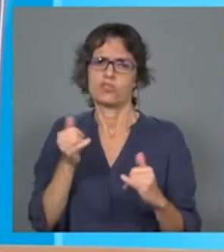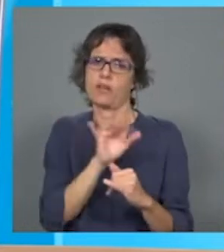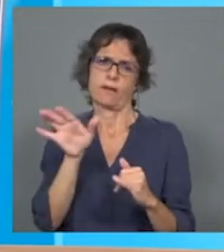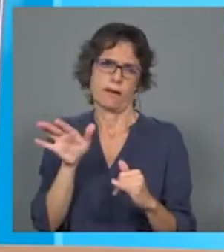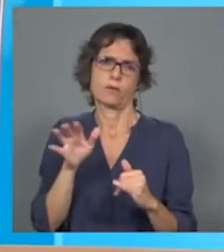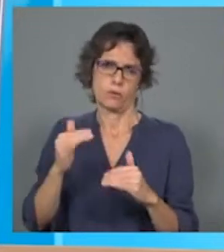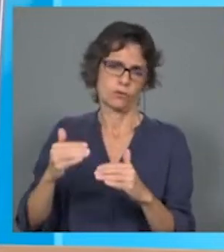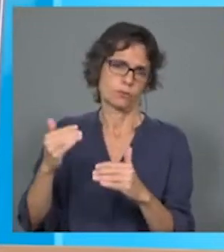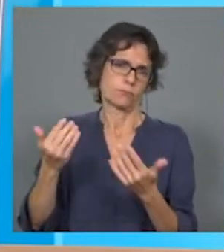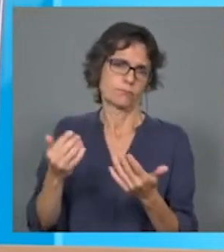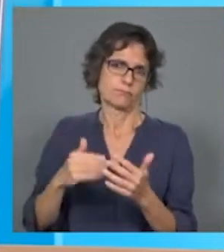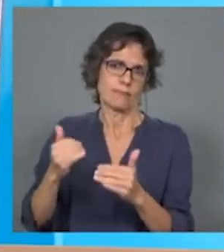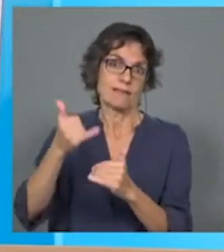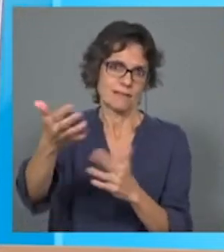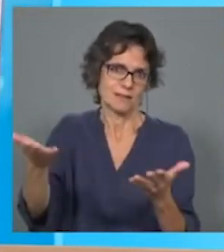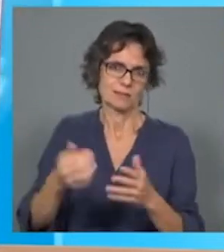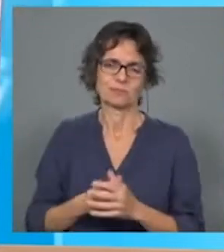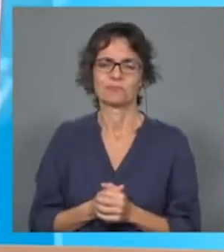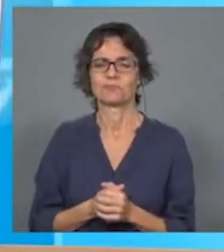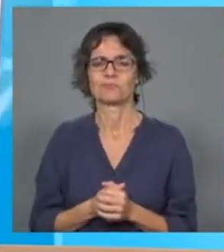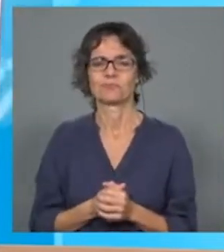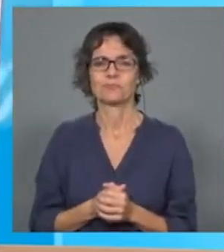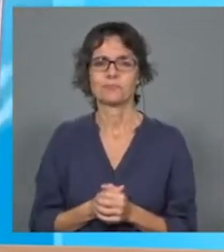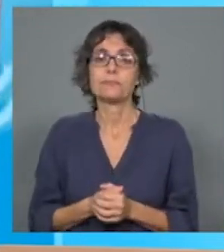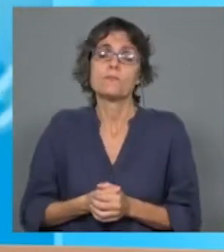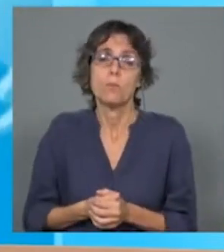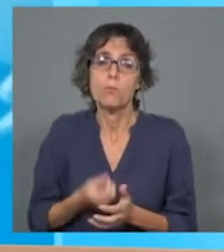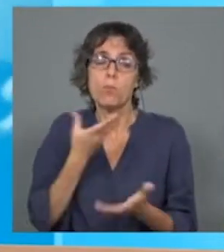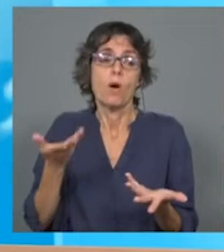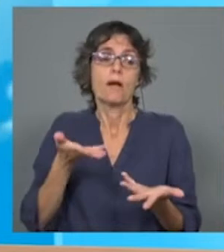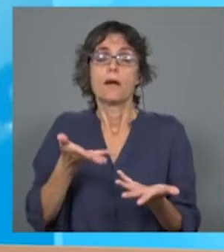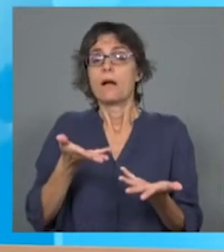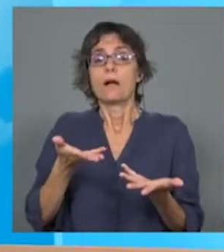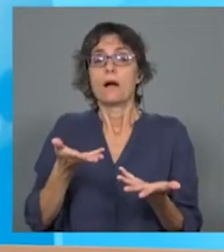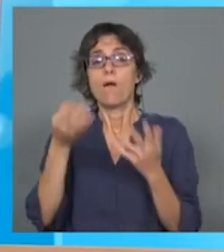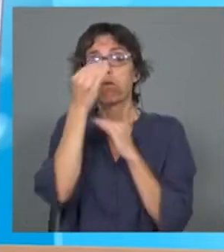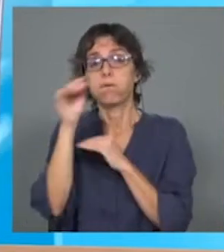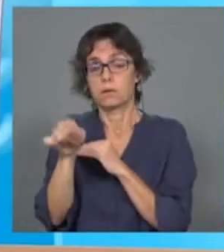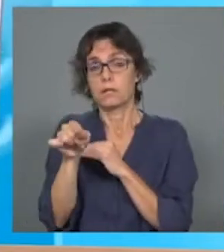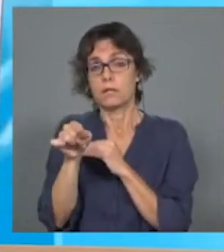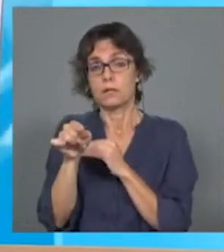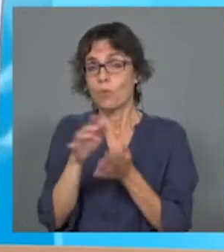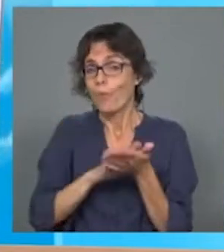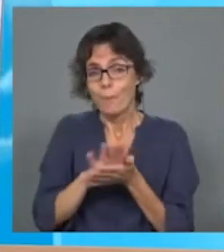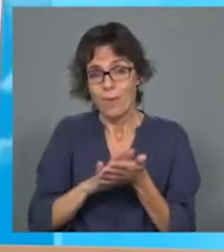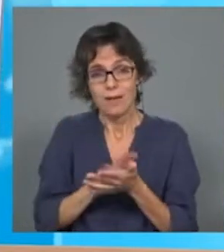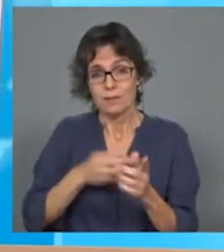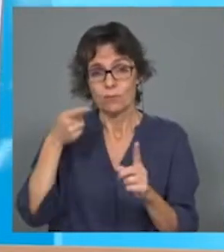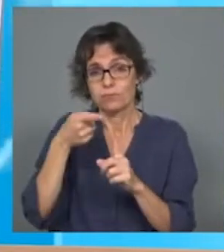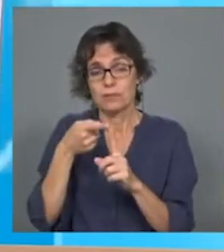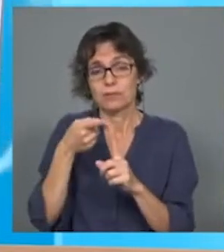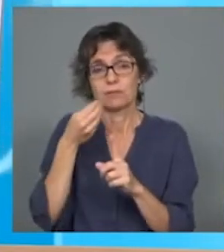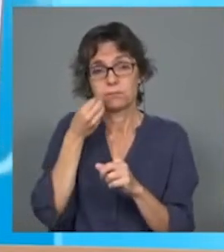fase mais avançada. Digamos que a ideia desta formação, a ideia base, a ideia que presidiu à